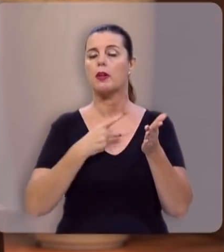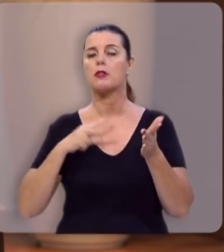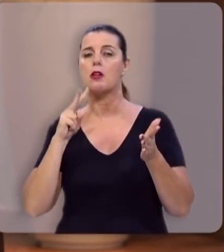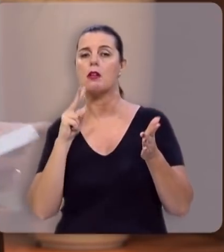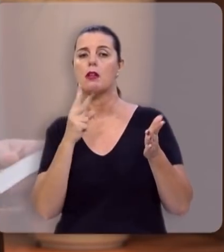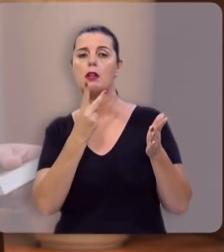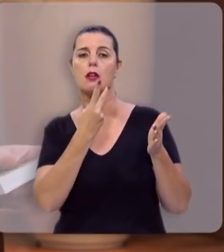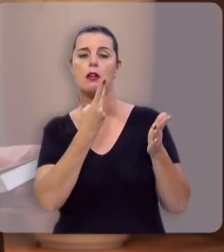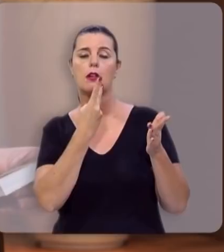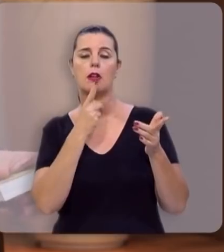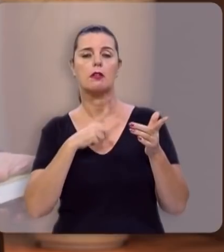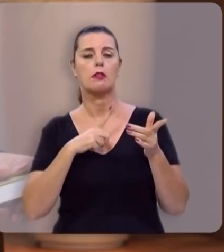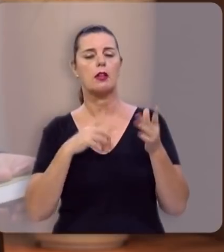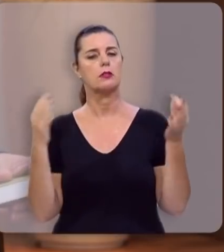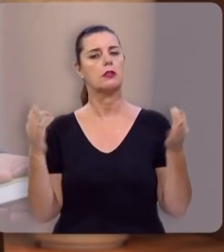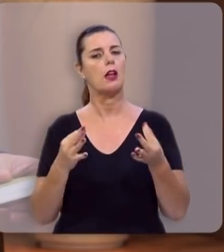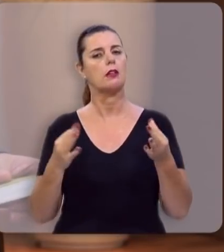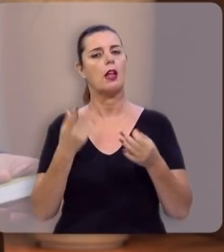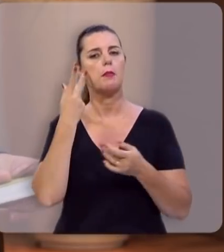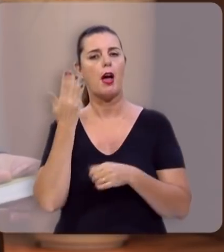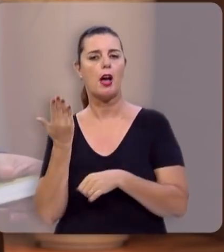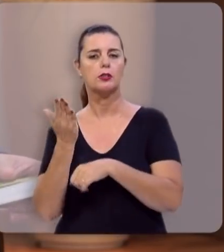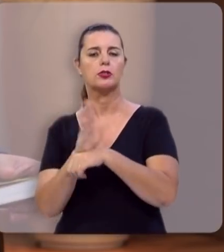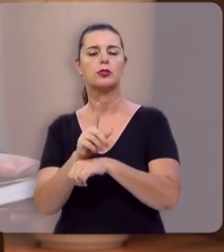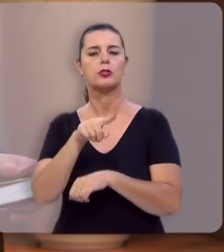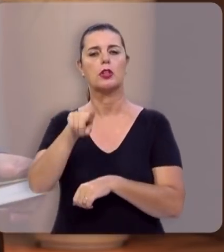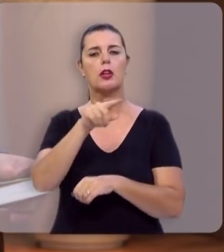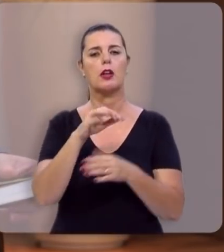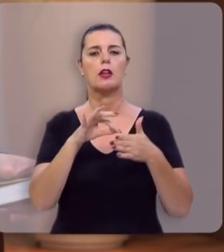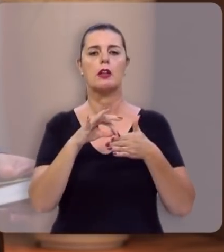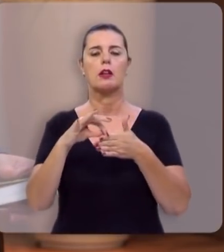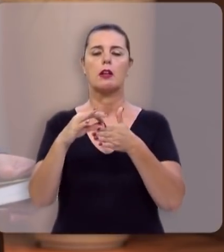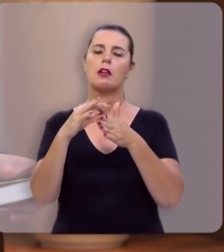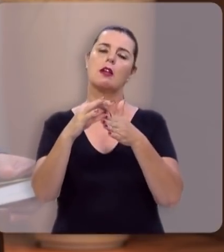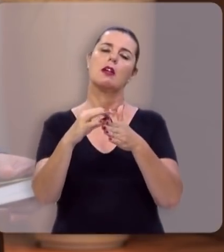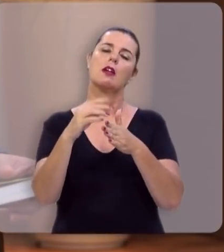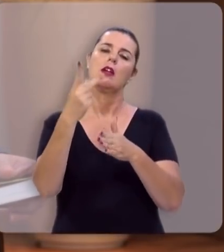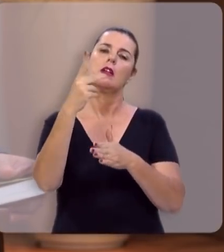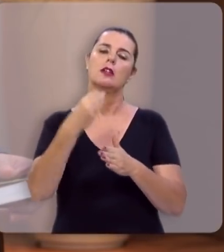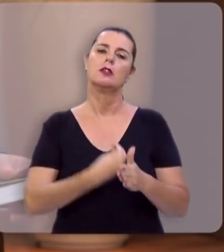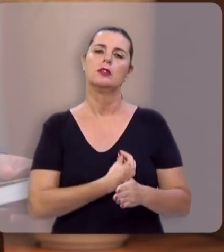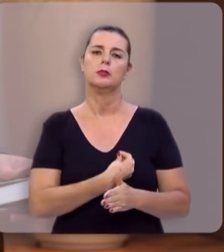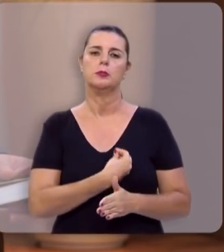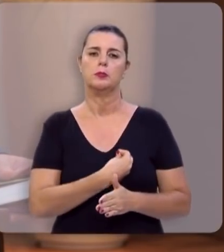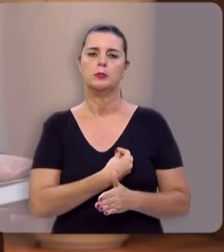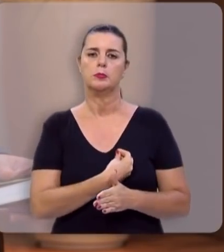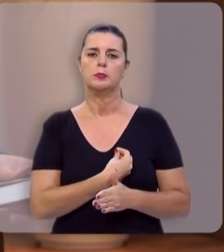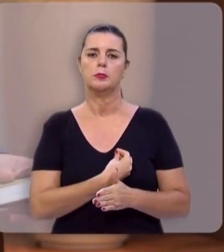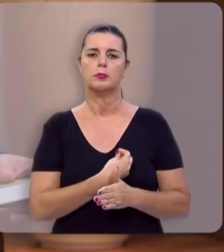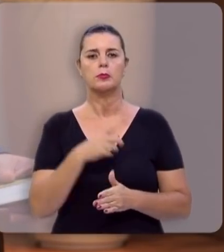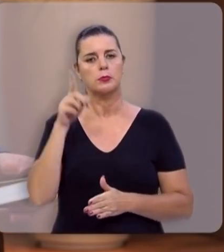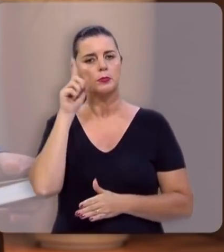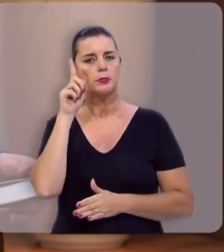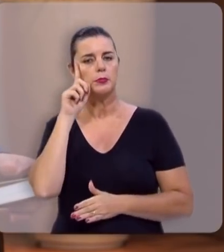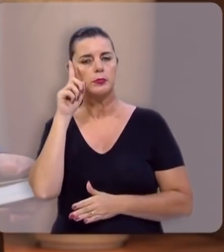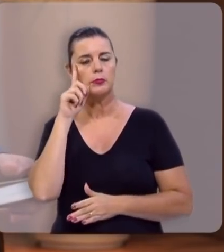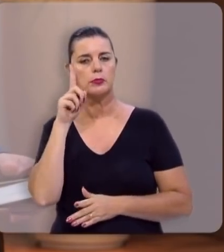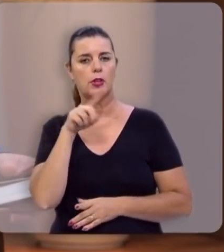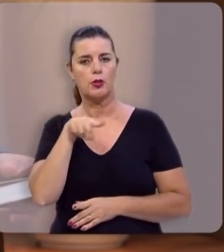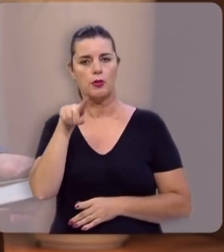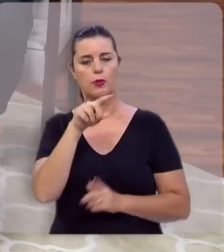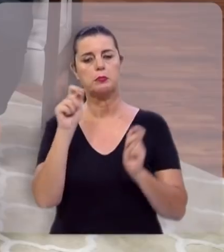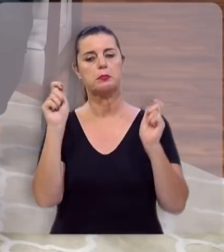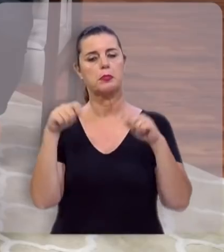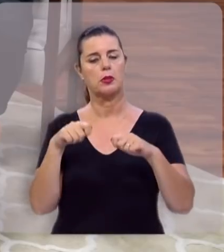reverendo Hernandes Dias Lopes, que eu tenho convicção vão te auxiliar, vão te guiar na sua jornada todos os dias.